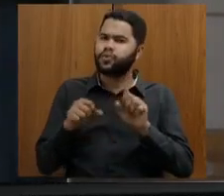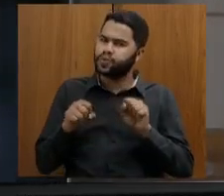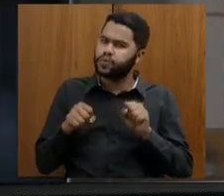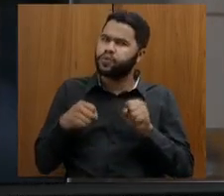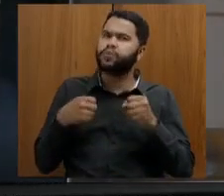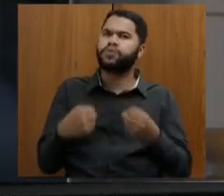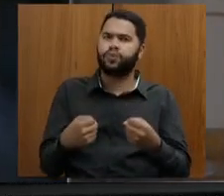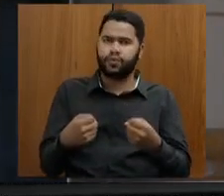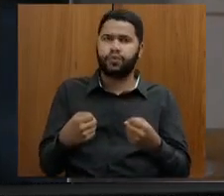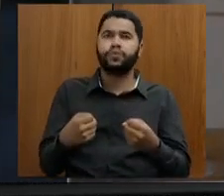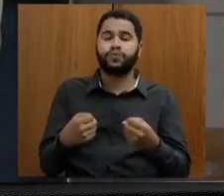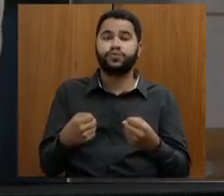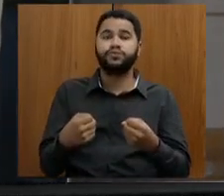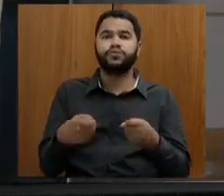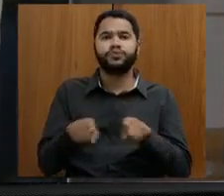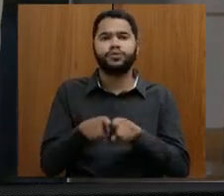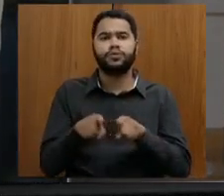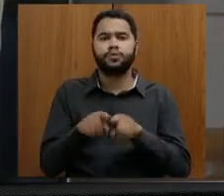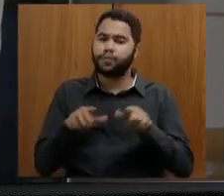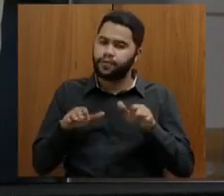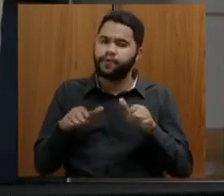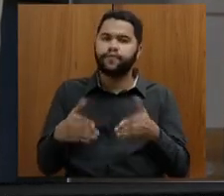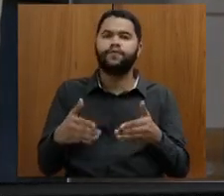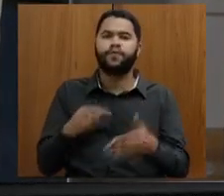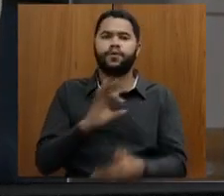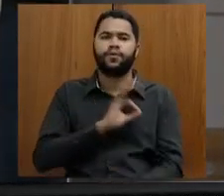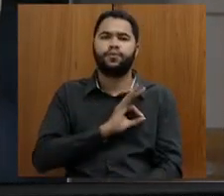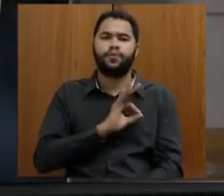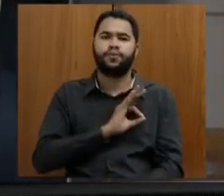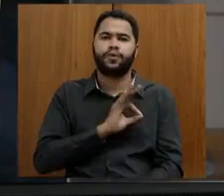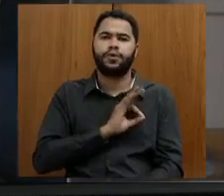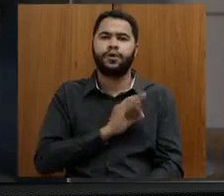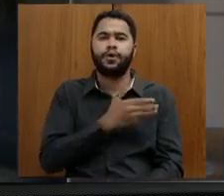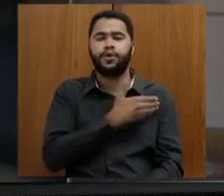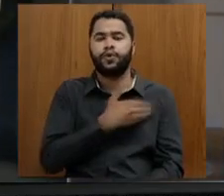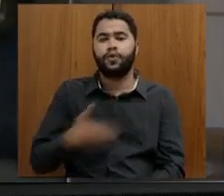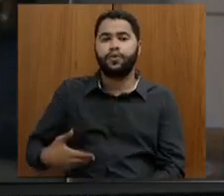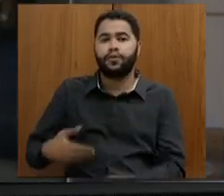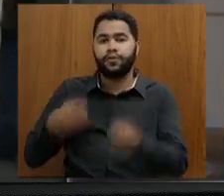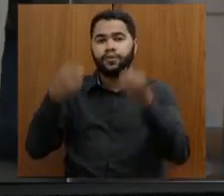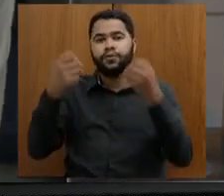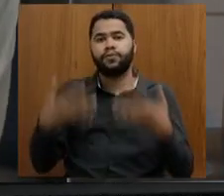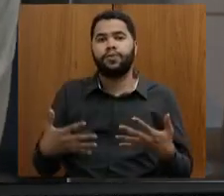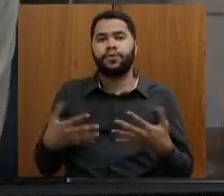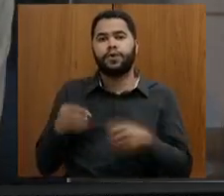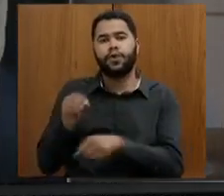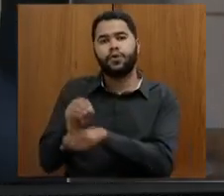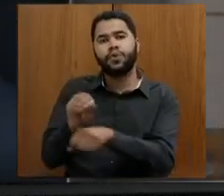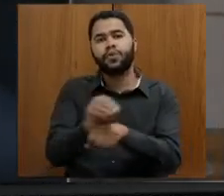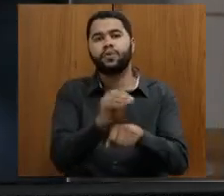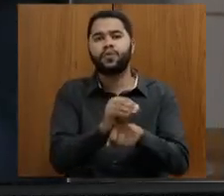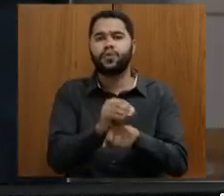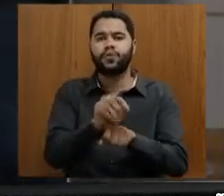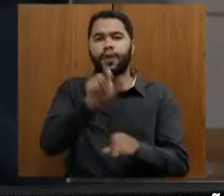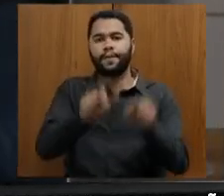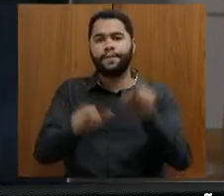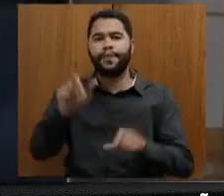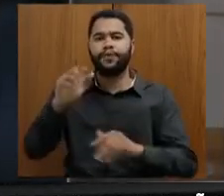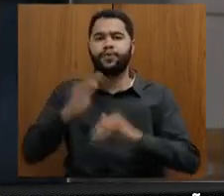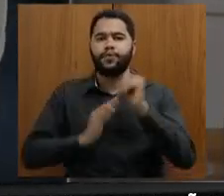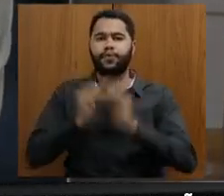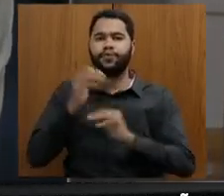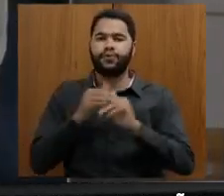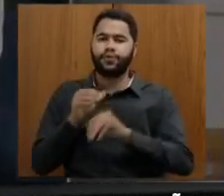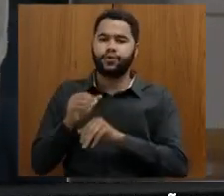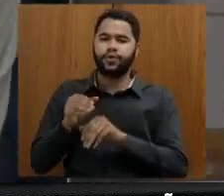força e mostrou foco da polícia com senhor bem disso quando o governador disse que era para cuidar do nosso produtor rural a